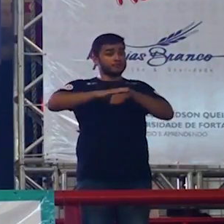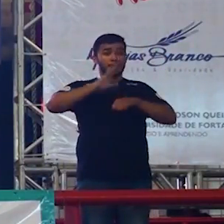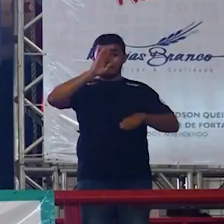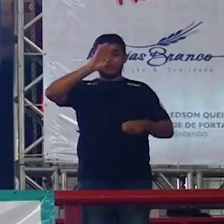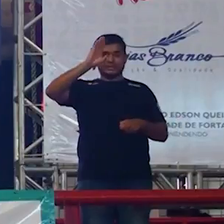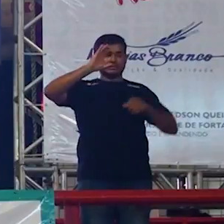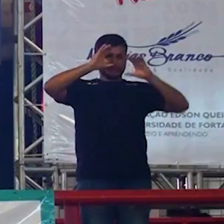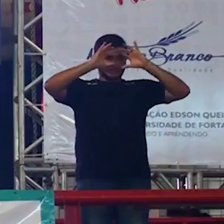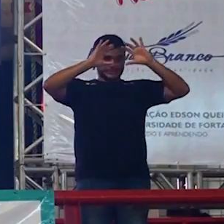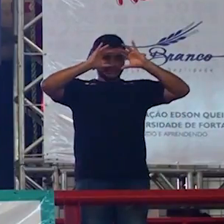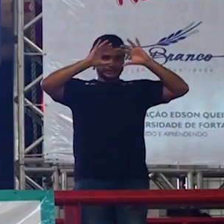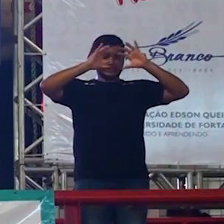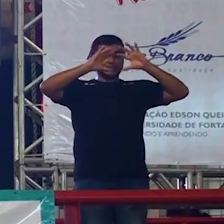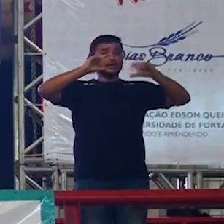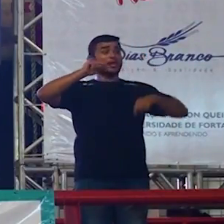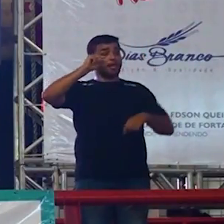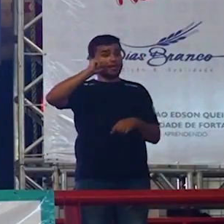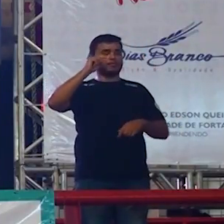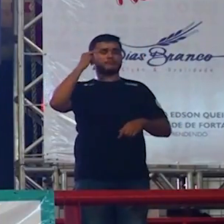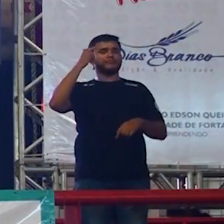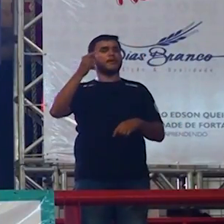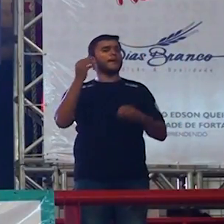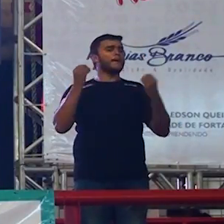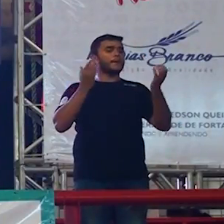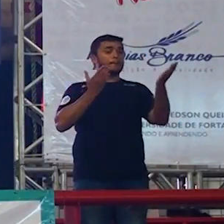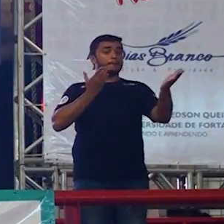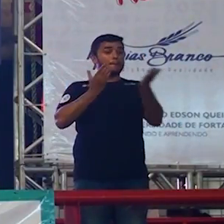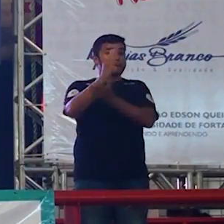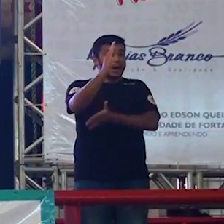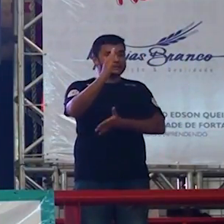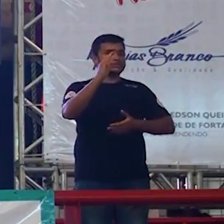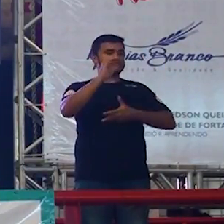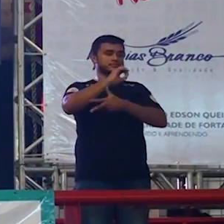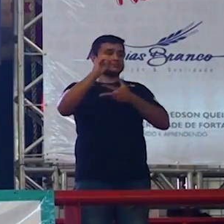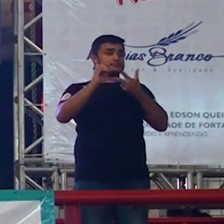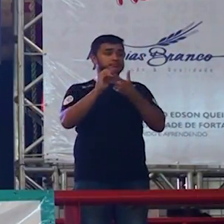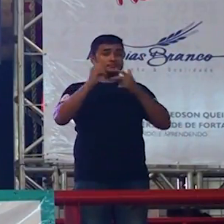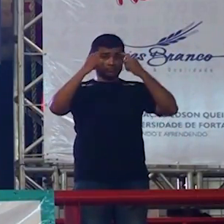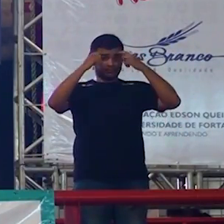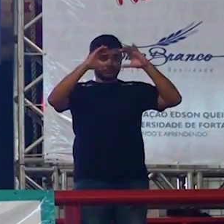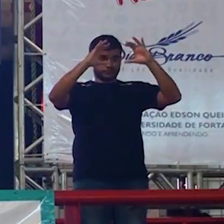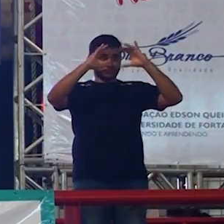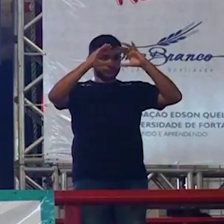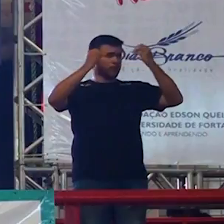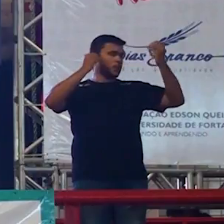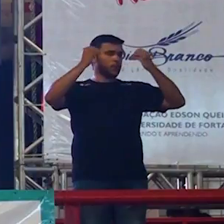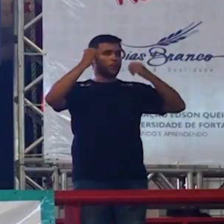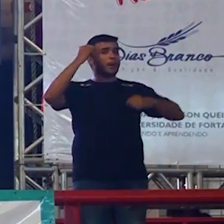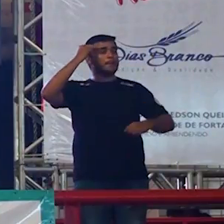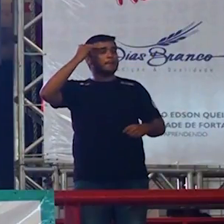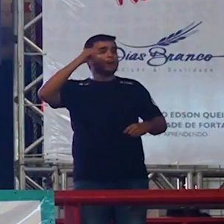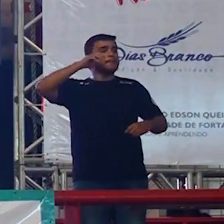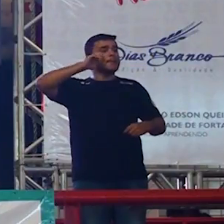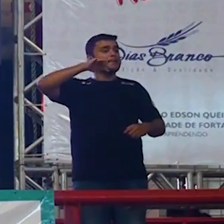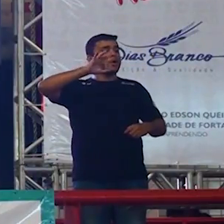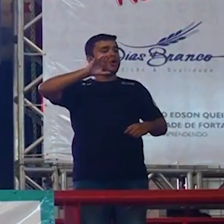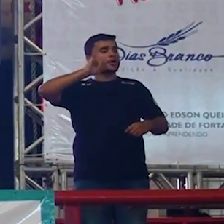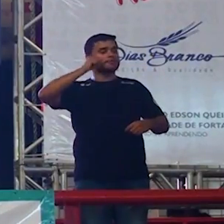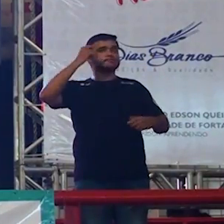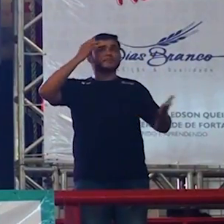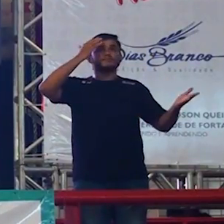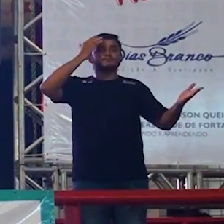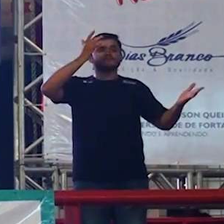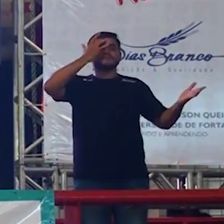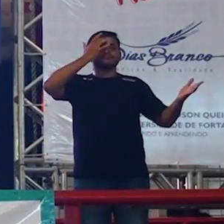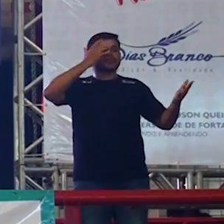órgão responsável pela nossa aprovação no Enem. Então vamos ver aqui como o cérebro funciona, como a memória funciona, como